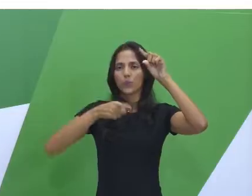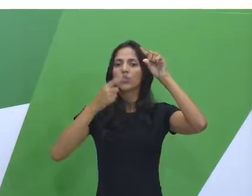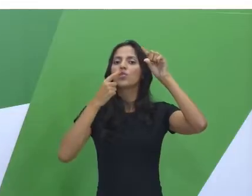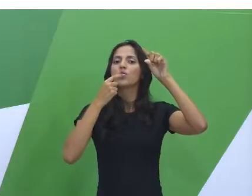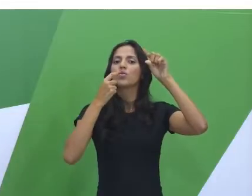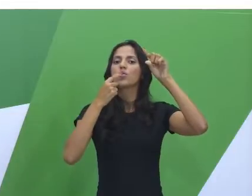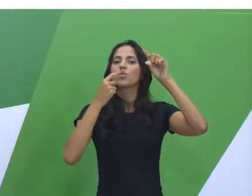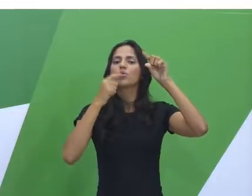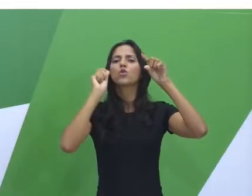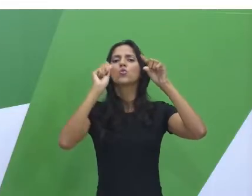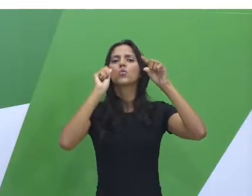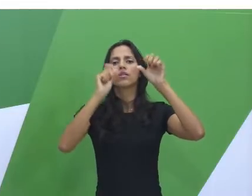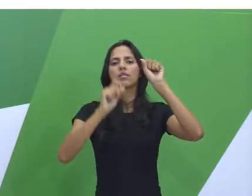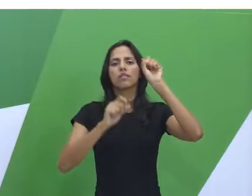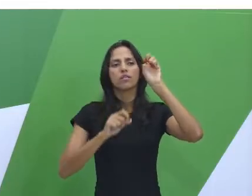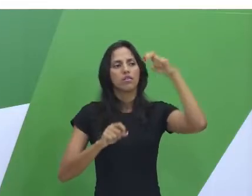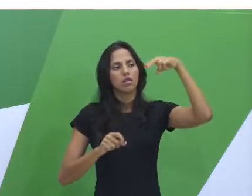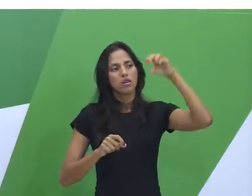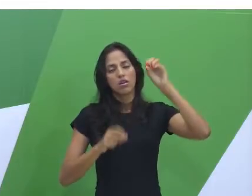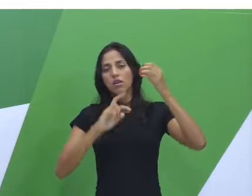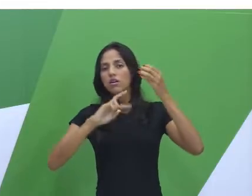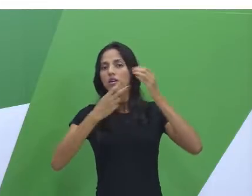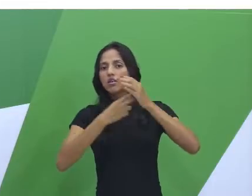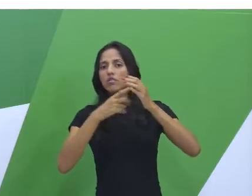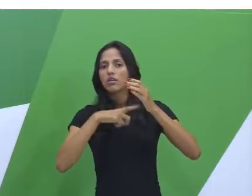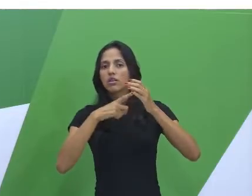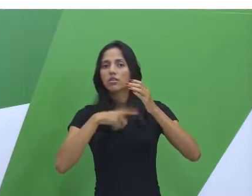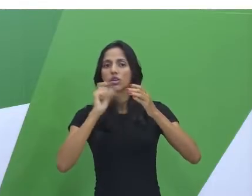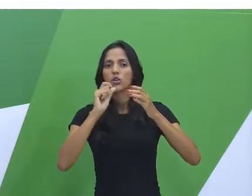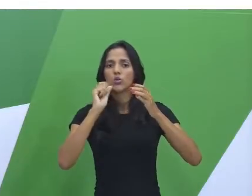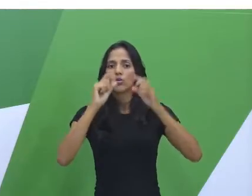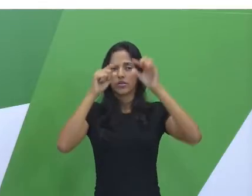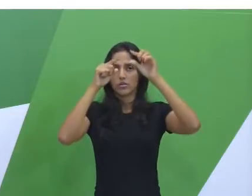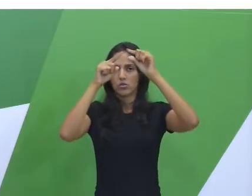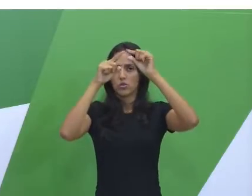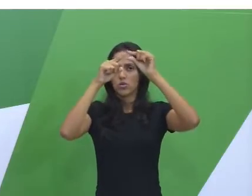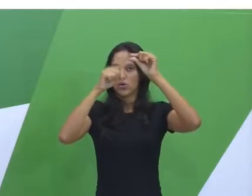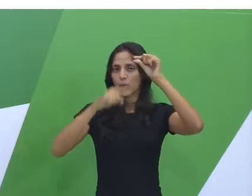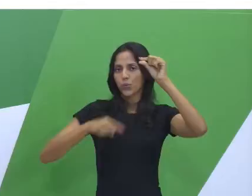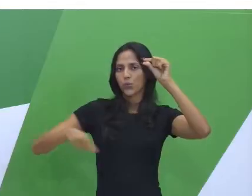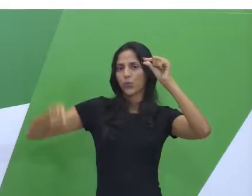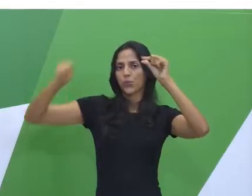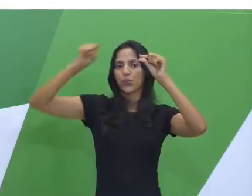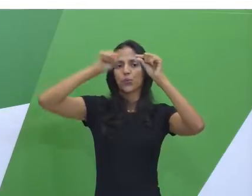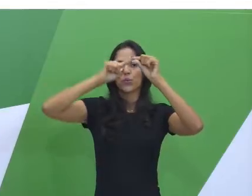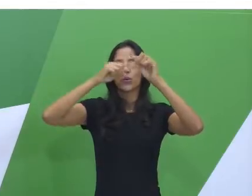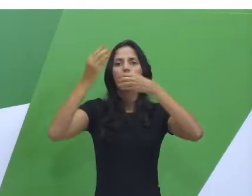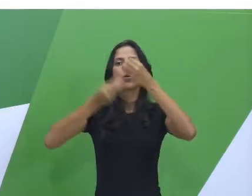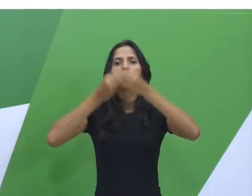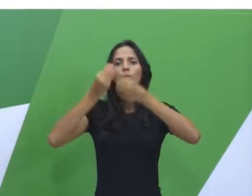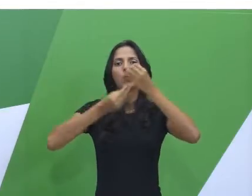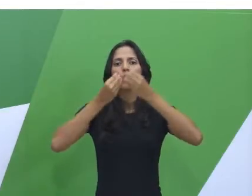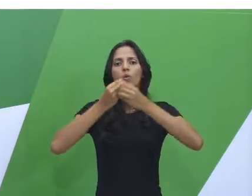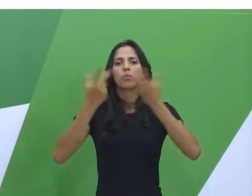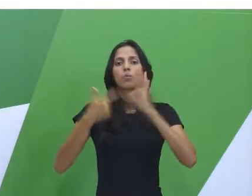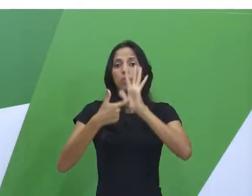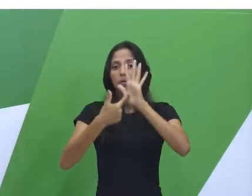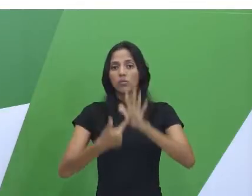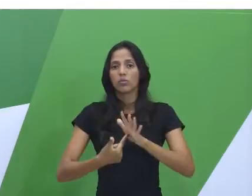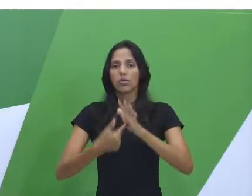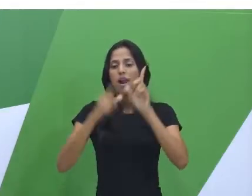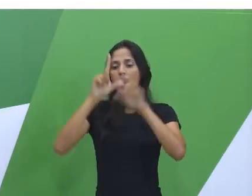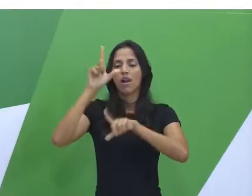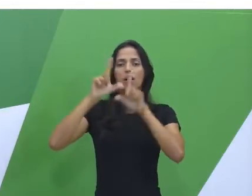o que vem a ser seno? É claro que nós temos nessa triangularização um ângulo. Os ângulos são representados